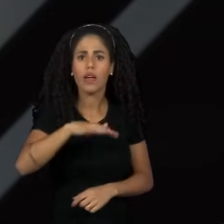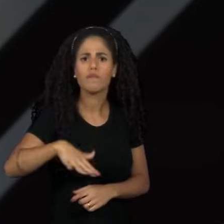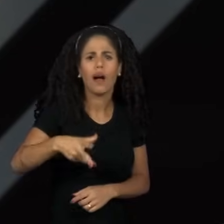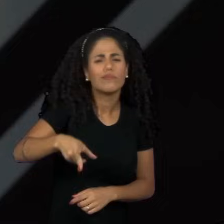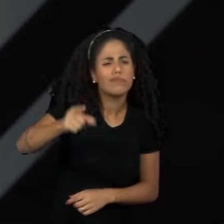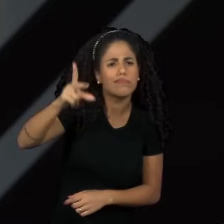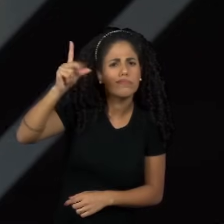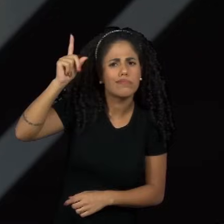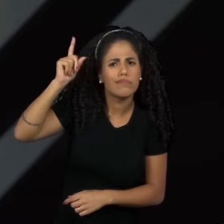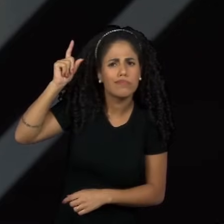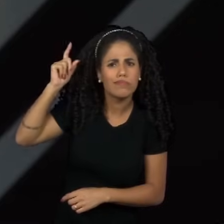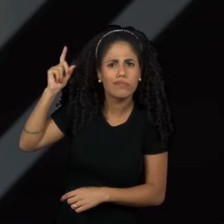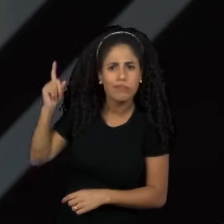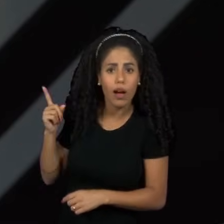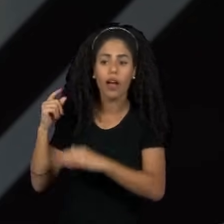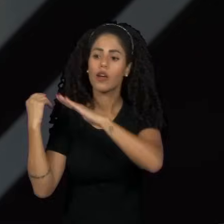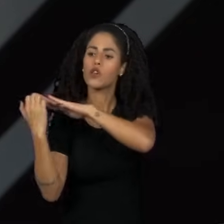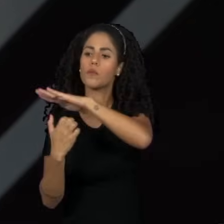pela firma de